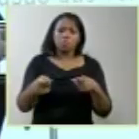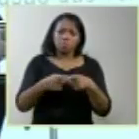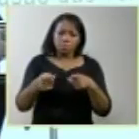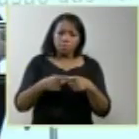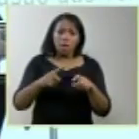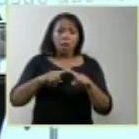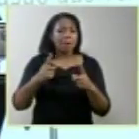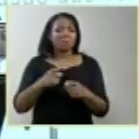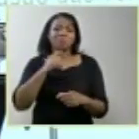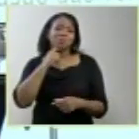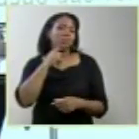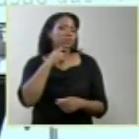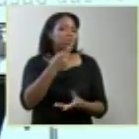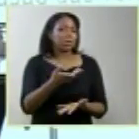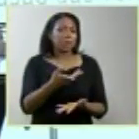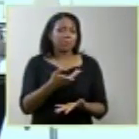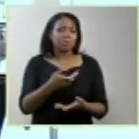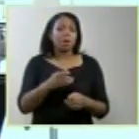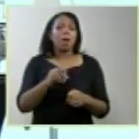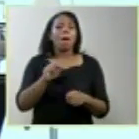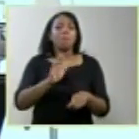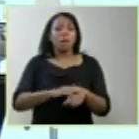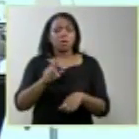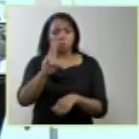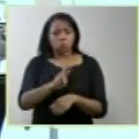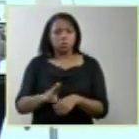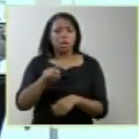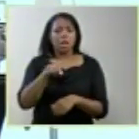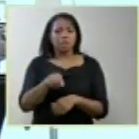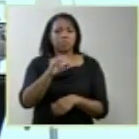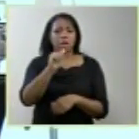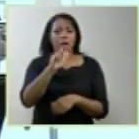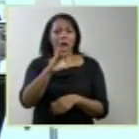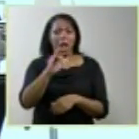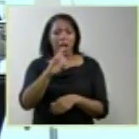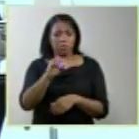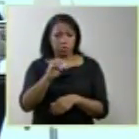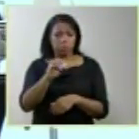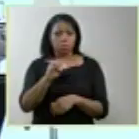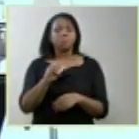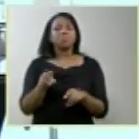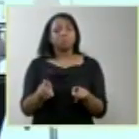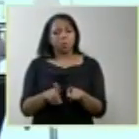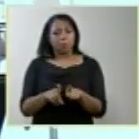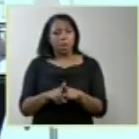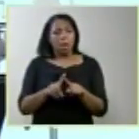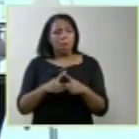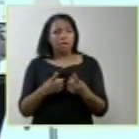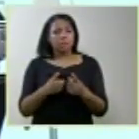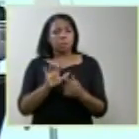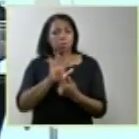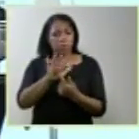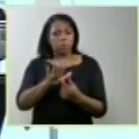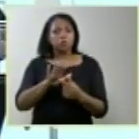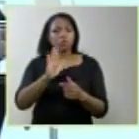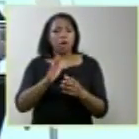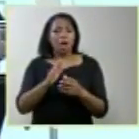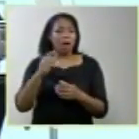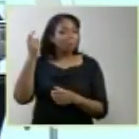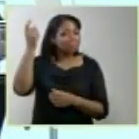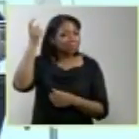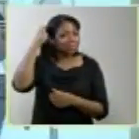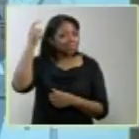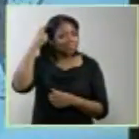que não adianta mais usar o ácido fólico. Aqui estão então exemplos de um cérebro normalmente formado